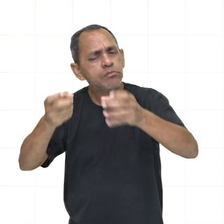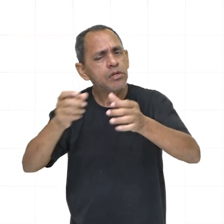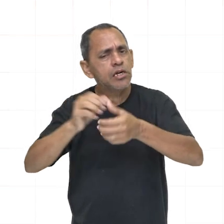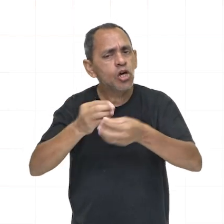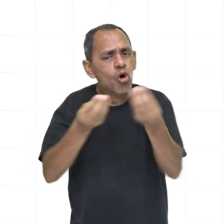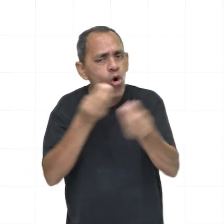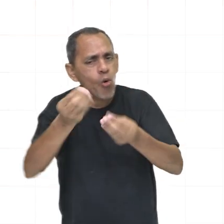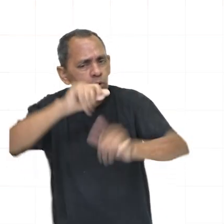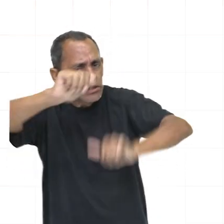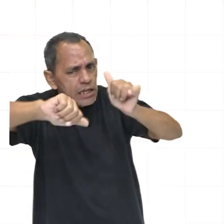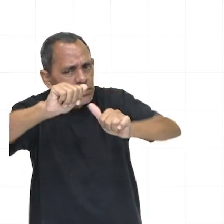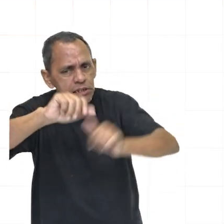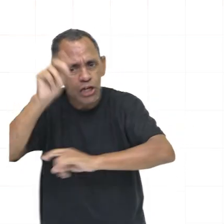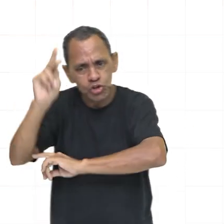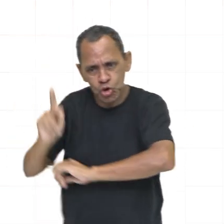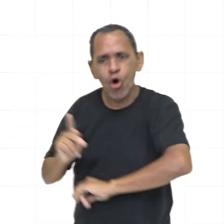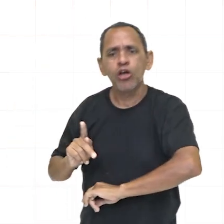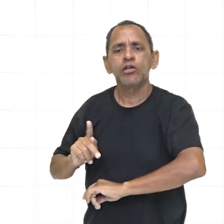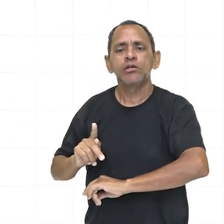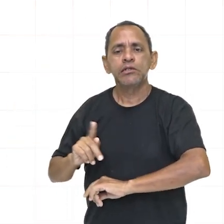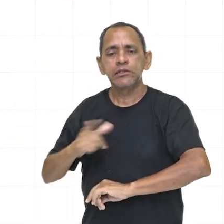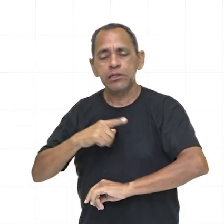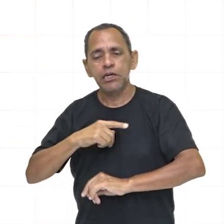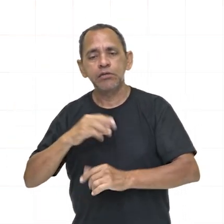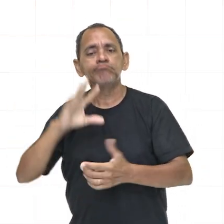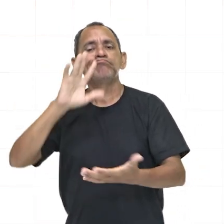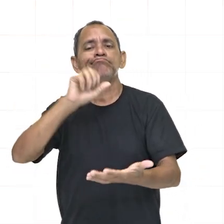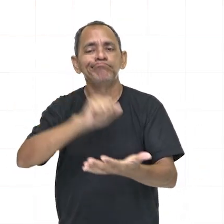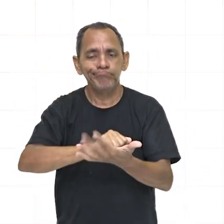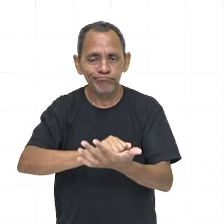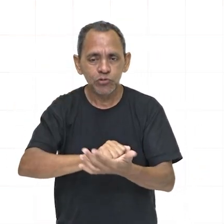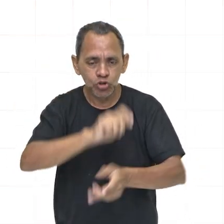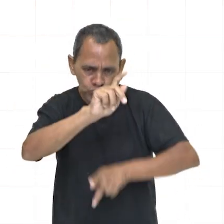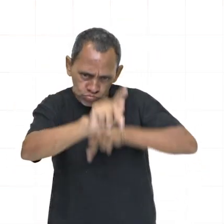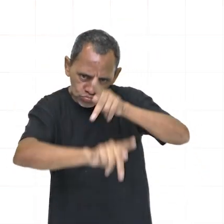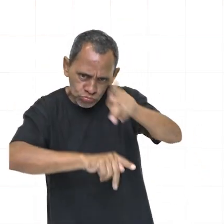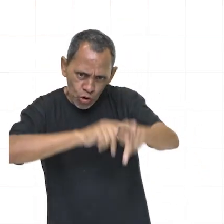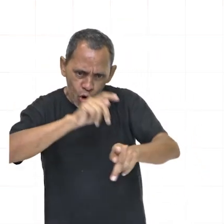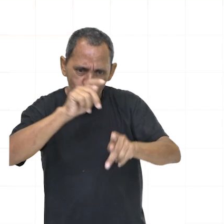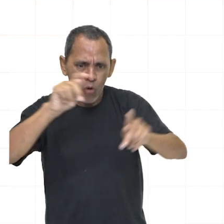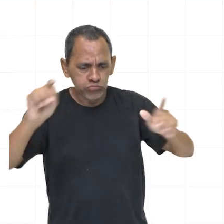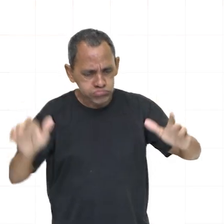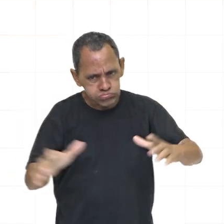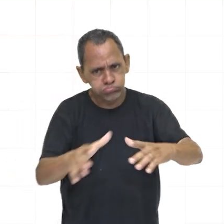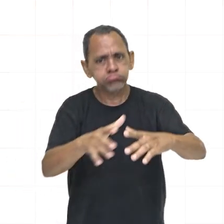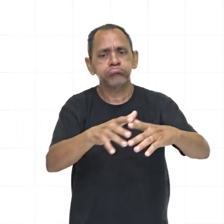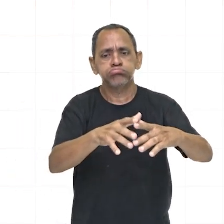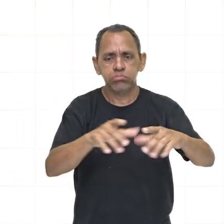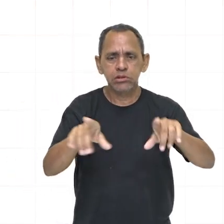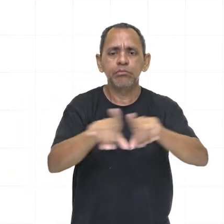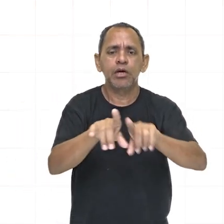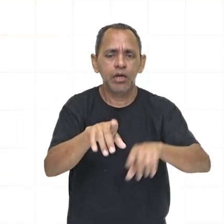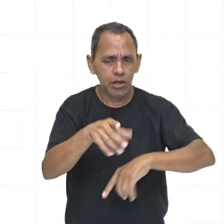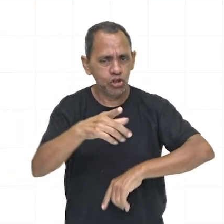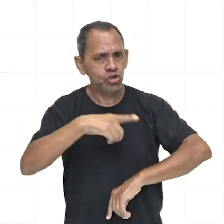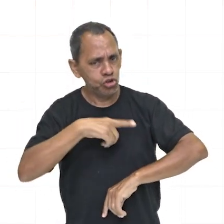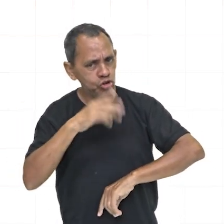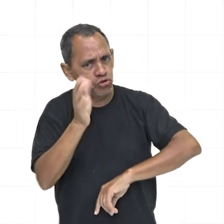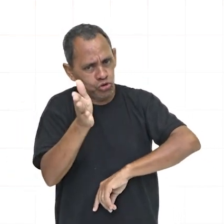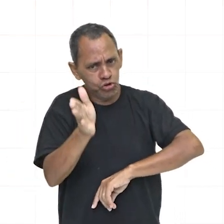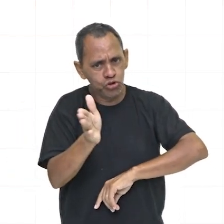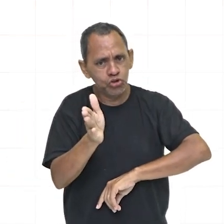temos registros de que povos, há muito tempo atrás, já tinham aí conhecimento